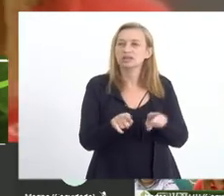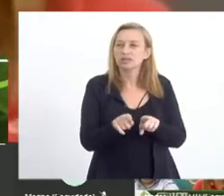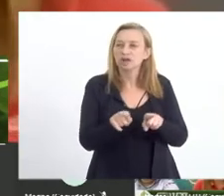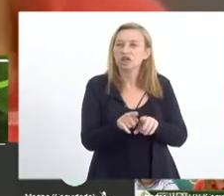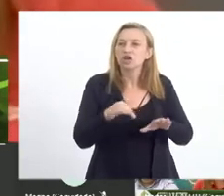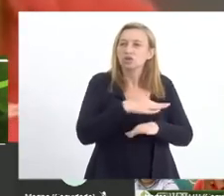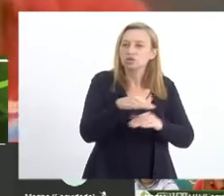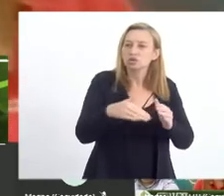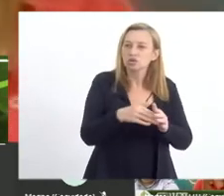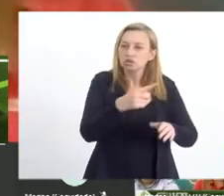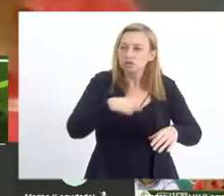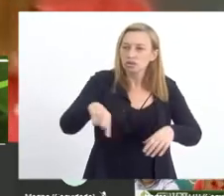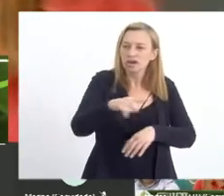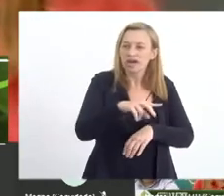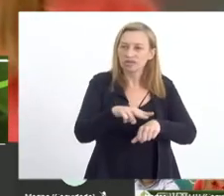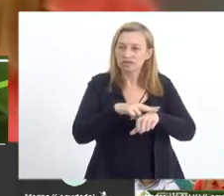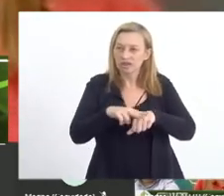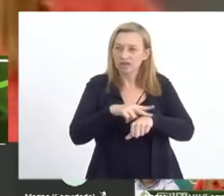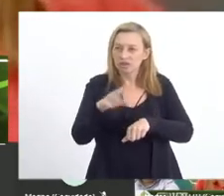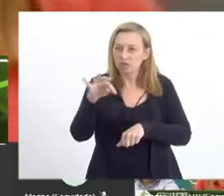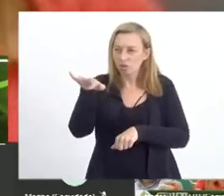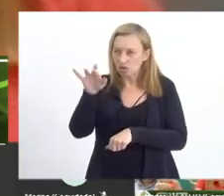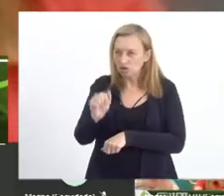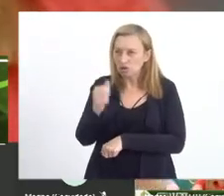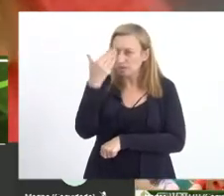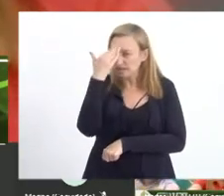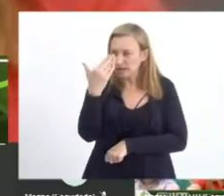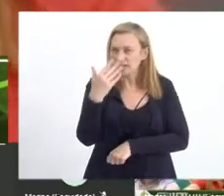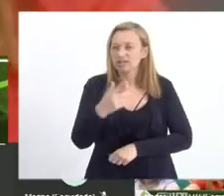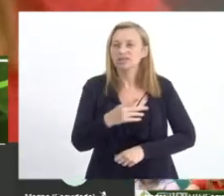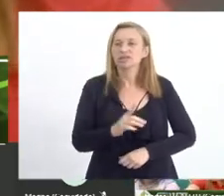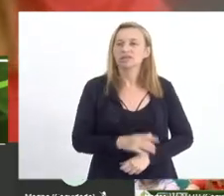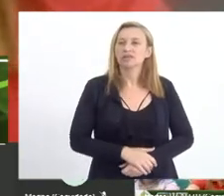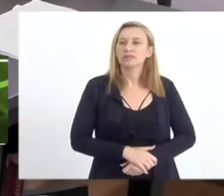Verde. Obrigada, são somente essas palavras minhas.